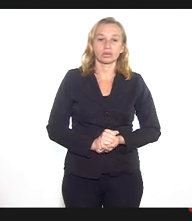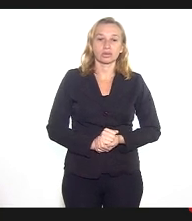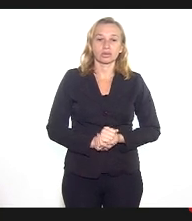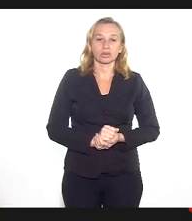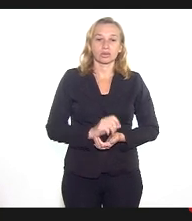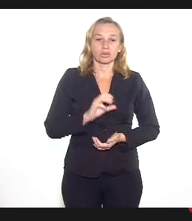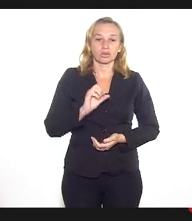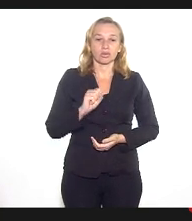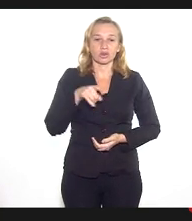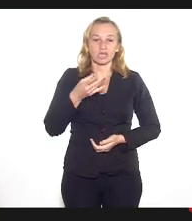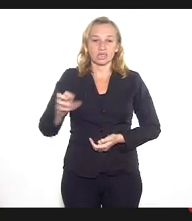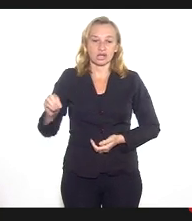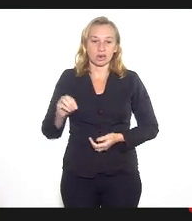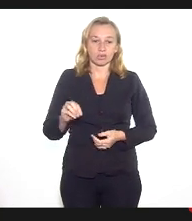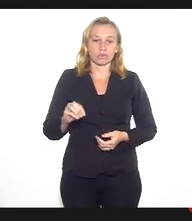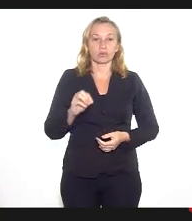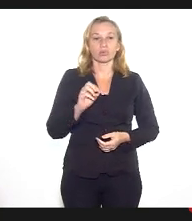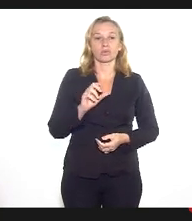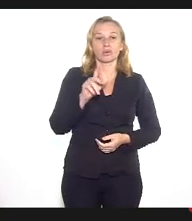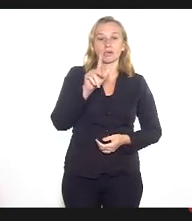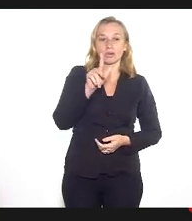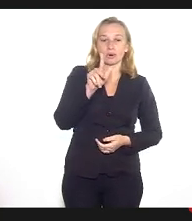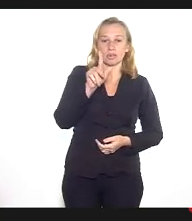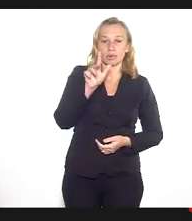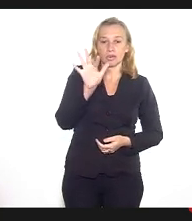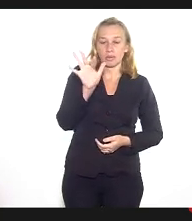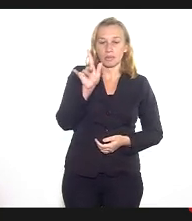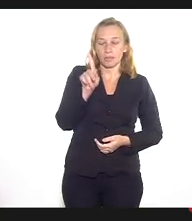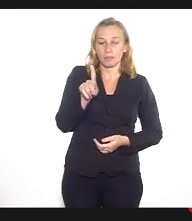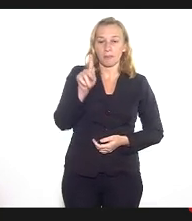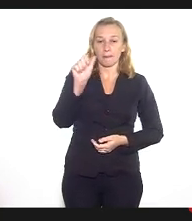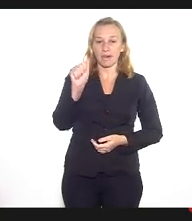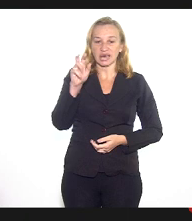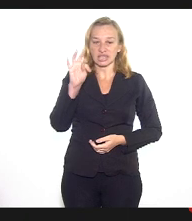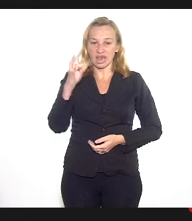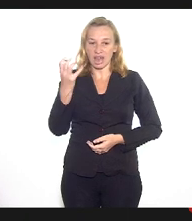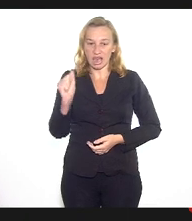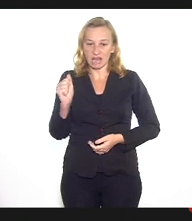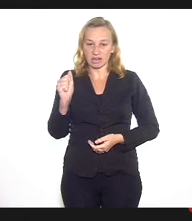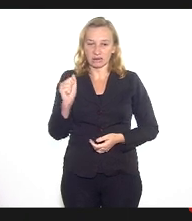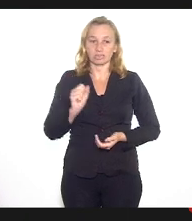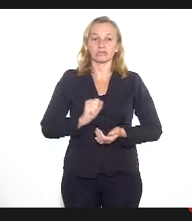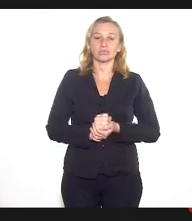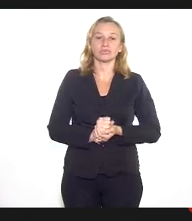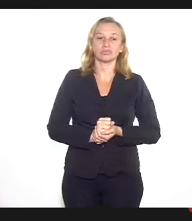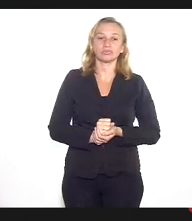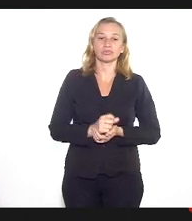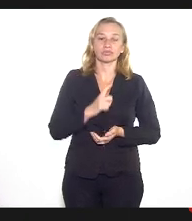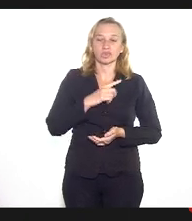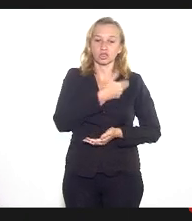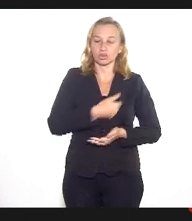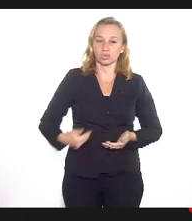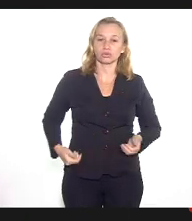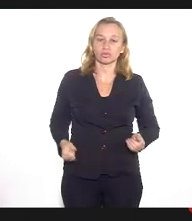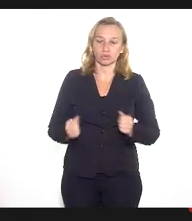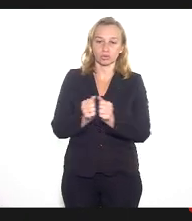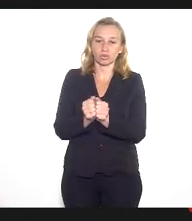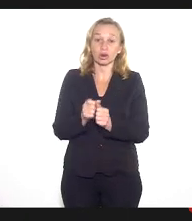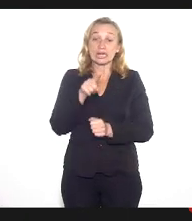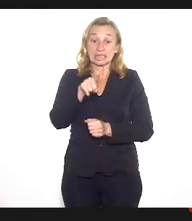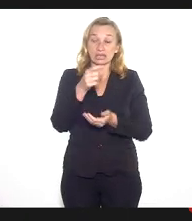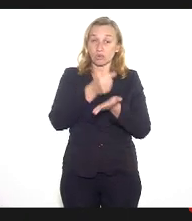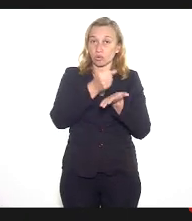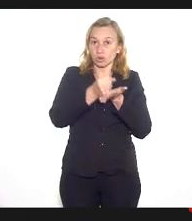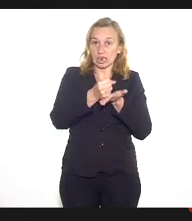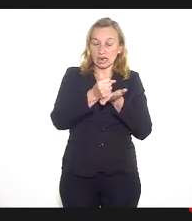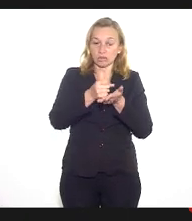ou contrato de partilha, que define as obrigações que os concessionários têm perante o governo. Nesse contrato